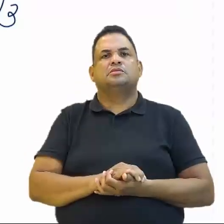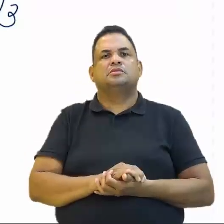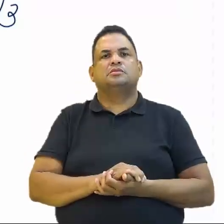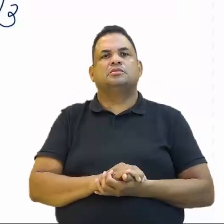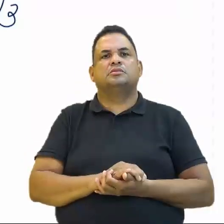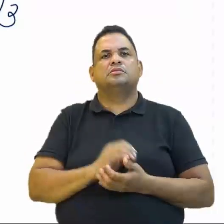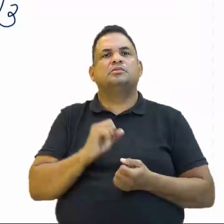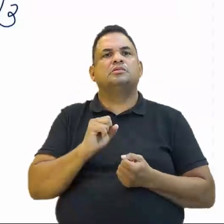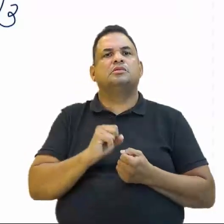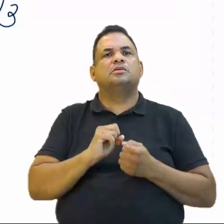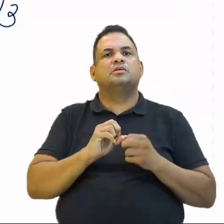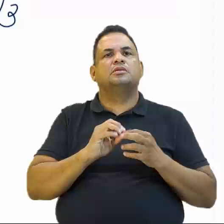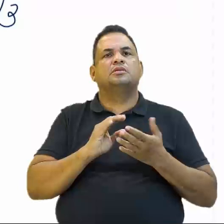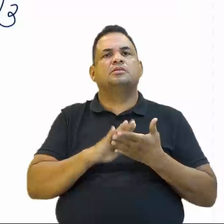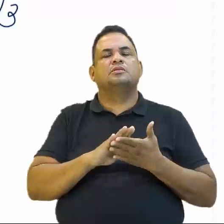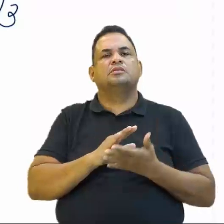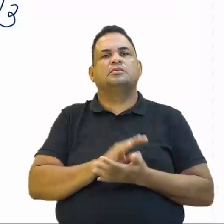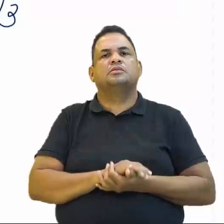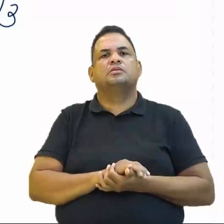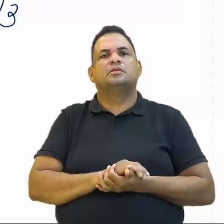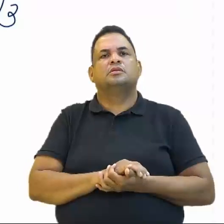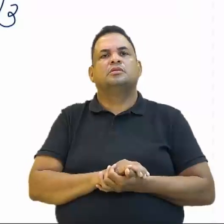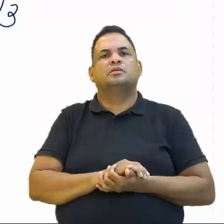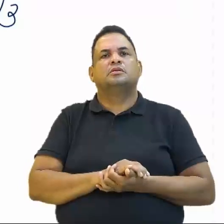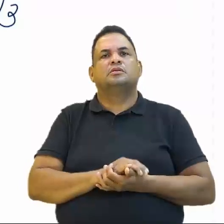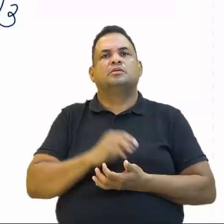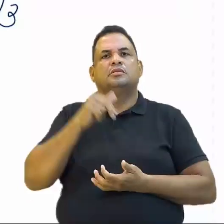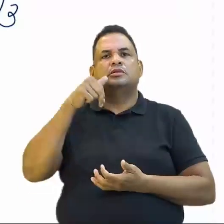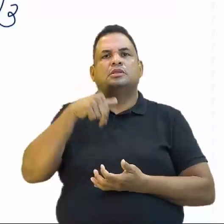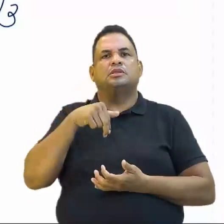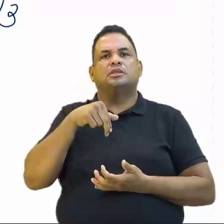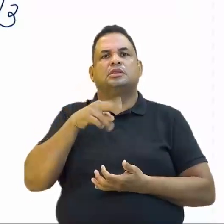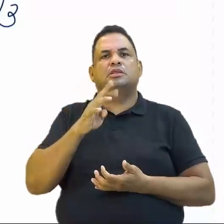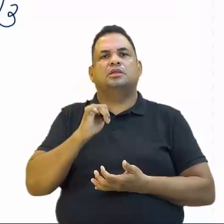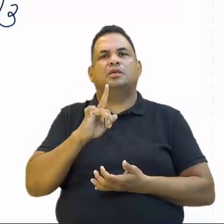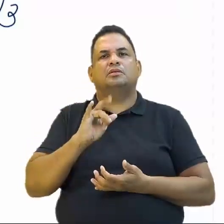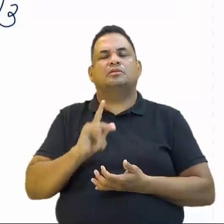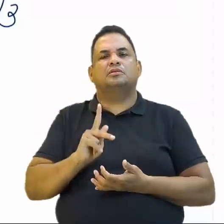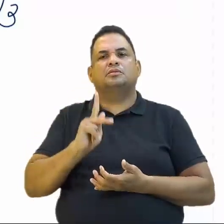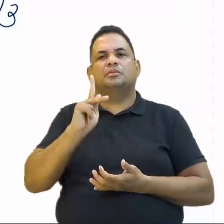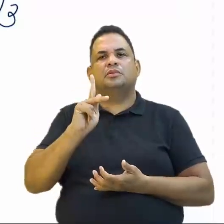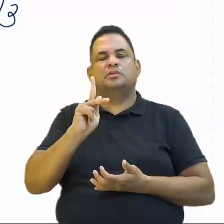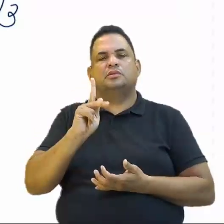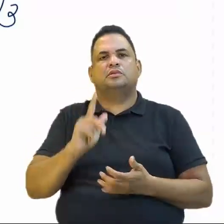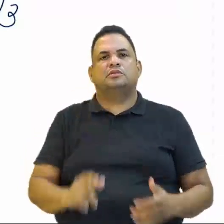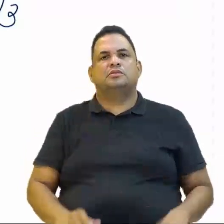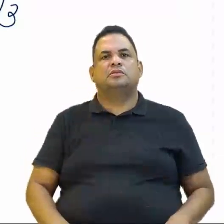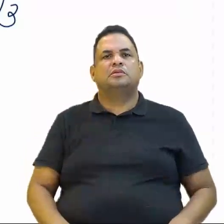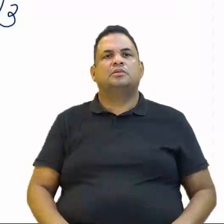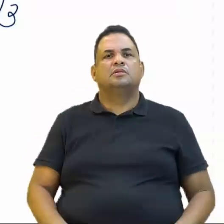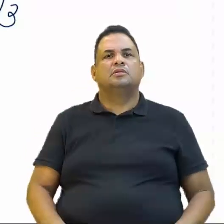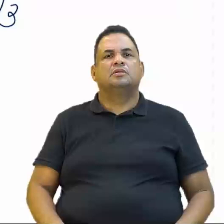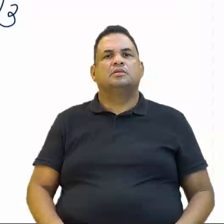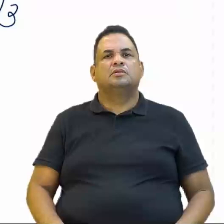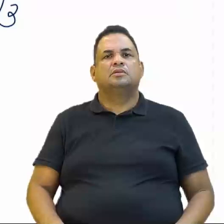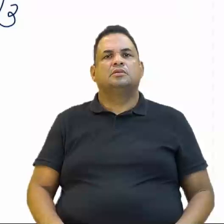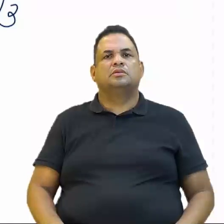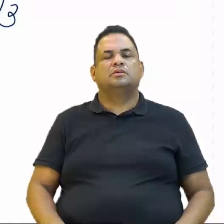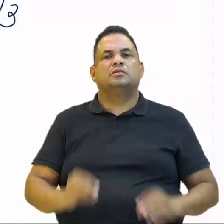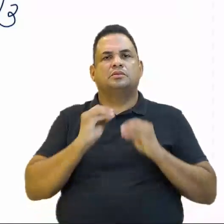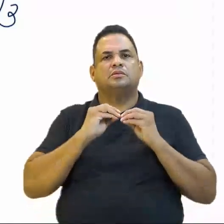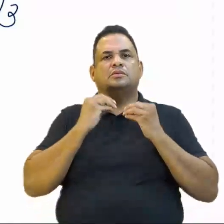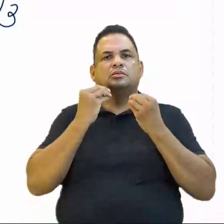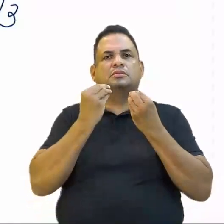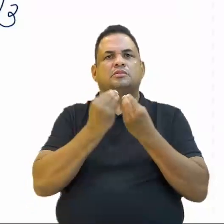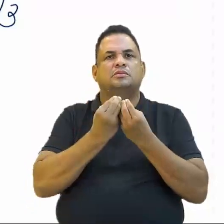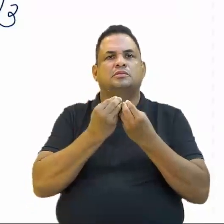divisão de águas, o nitrato de potássio. Quem é o nitrato de potássio? Vai ser uma substância que vai